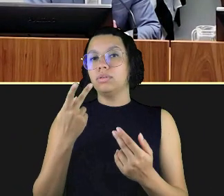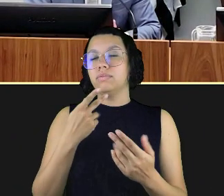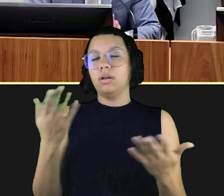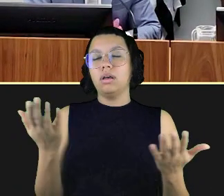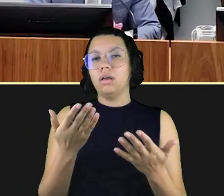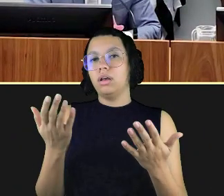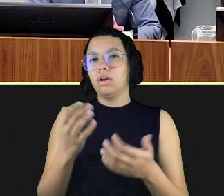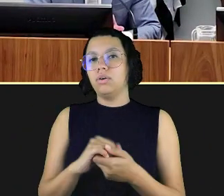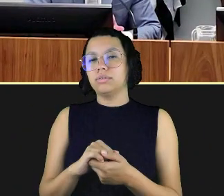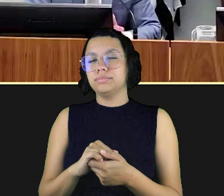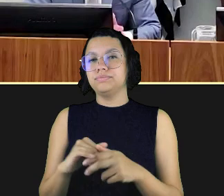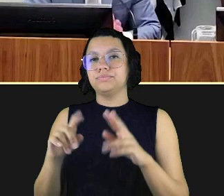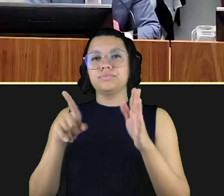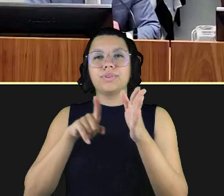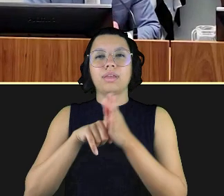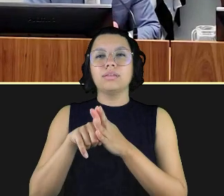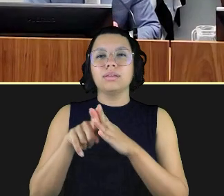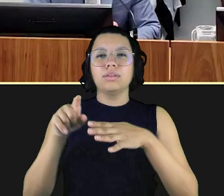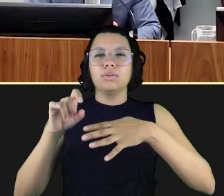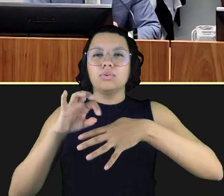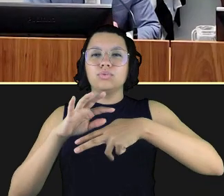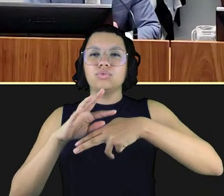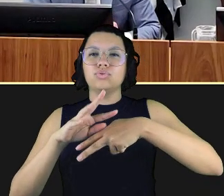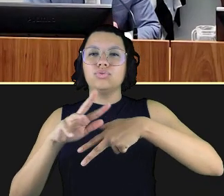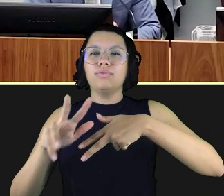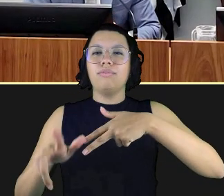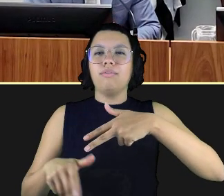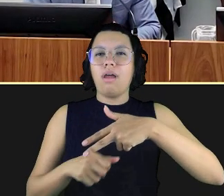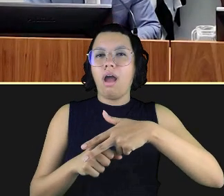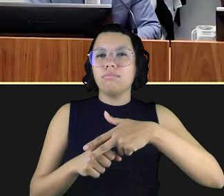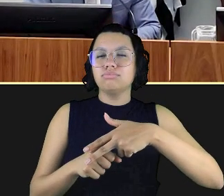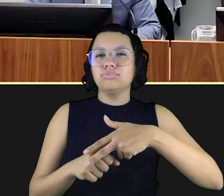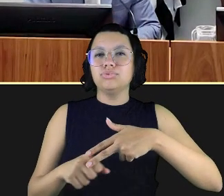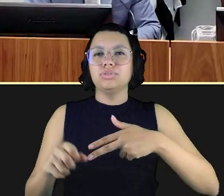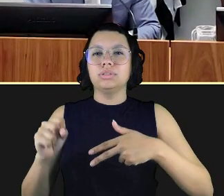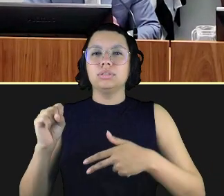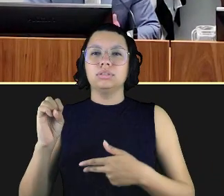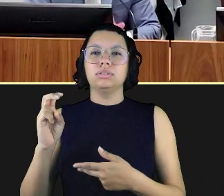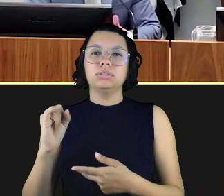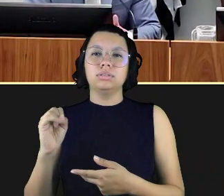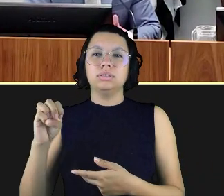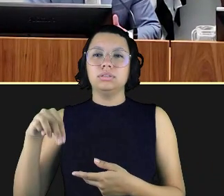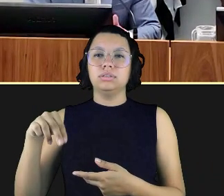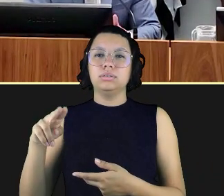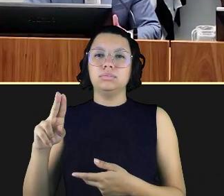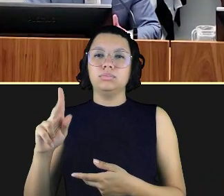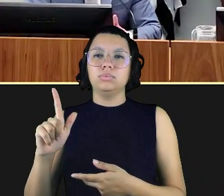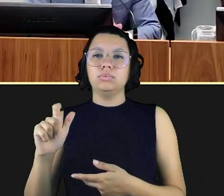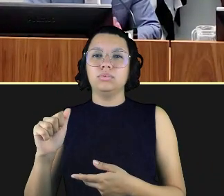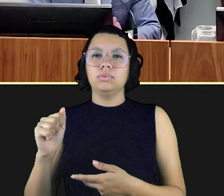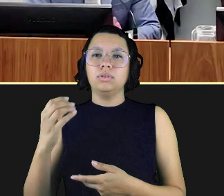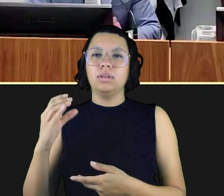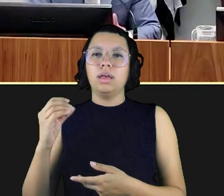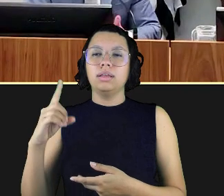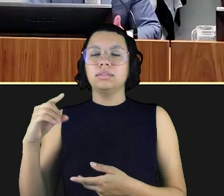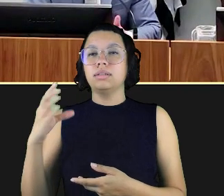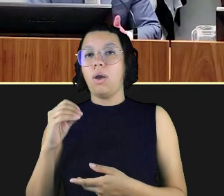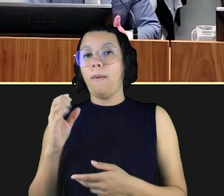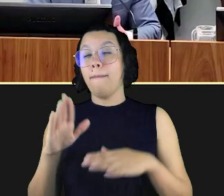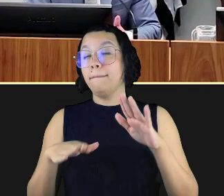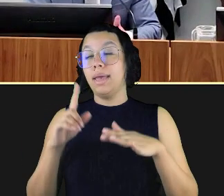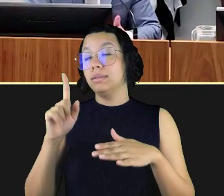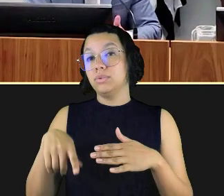simulação, mesmo tendo sido o caso concreto que você referiu, classificado pela Fazenda como